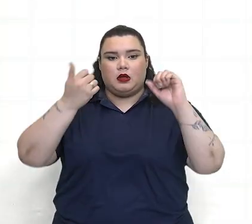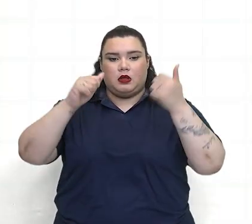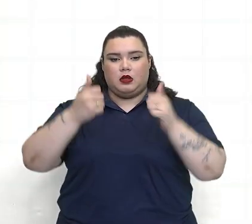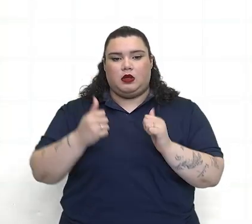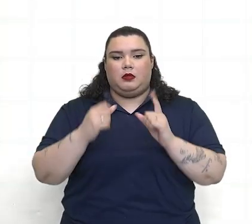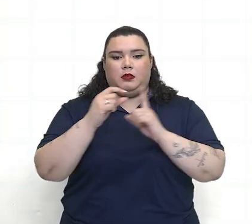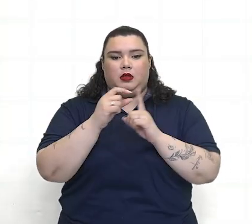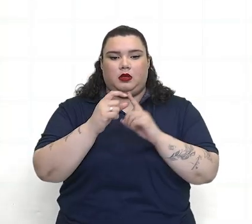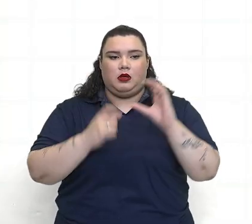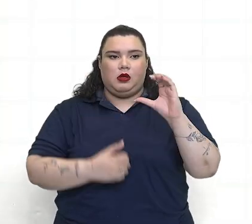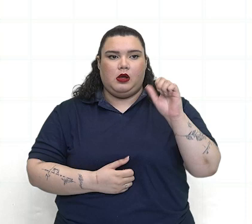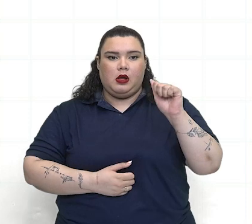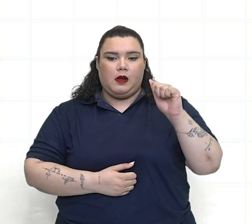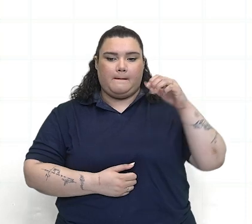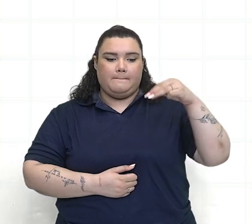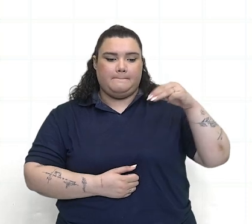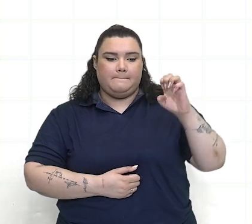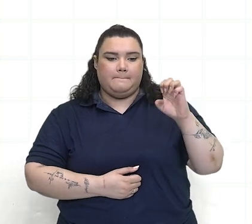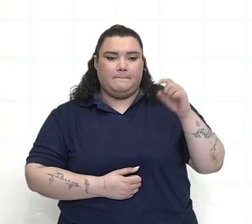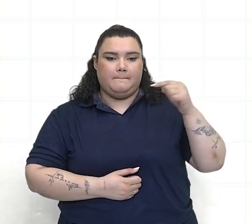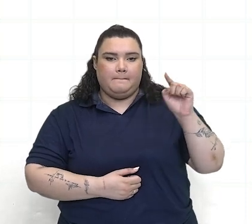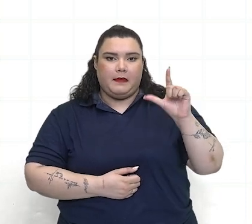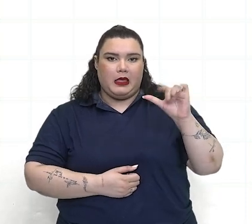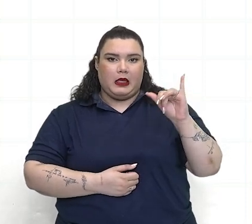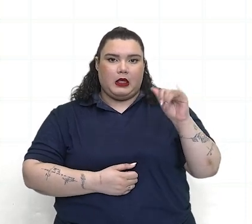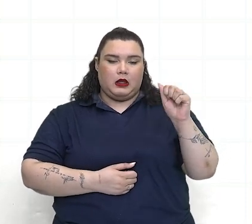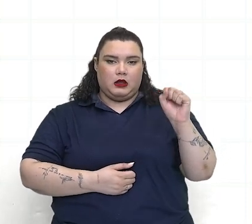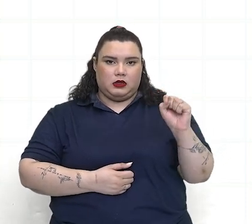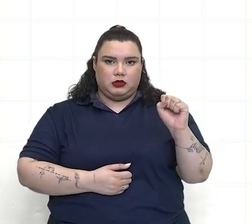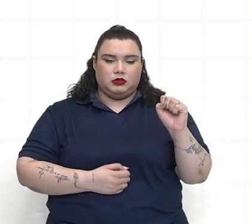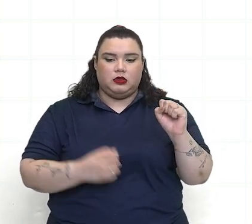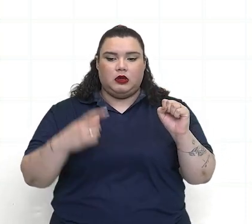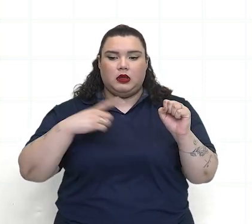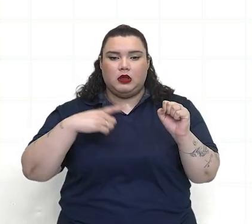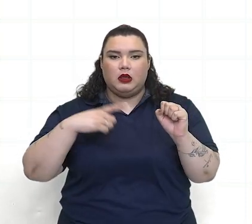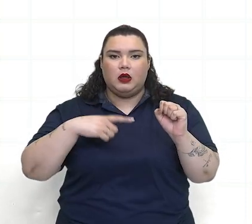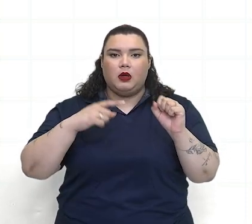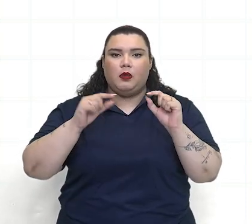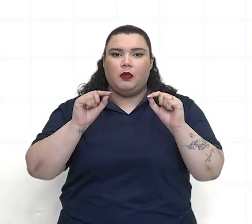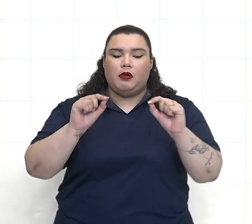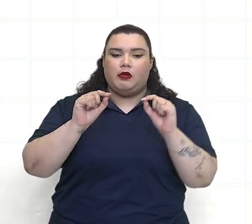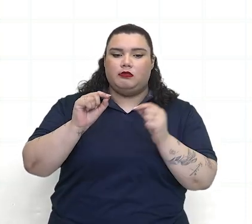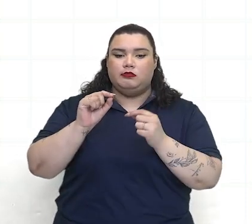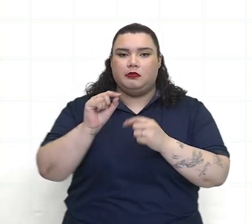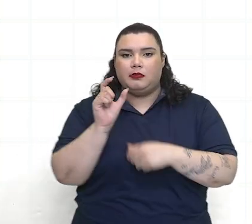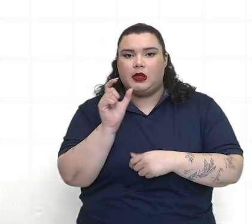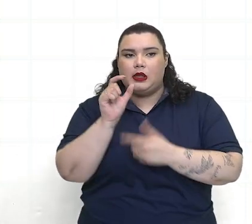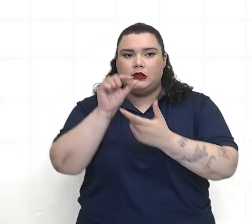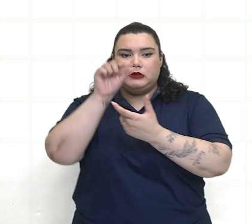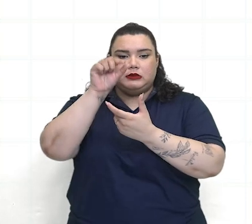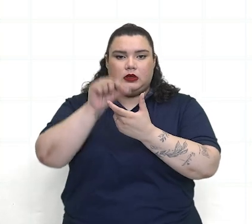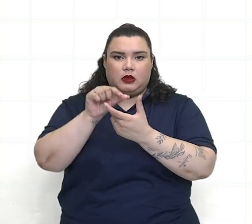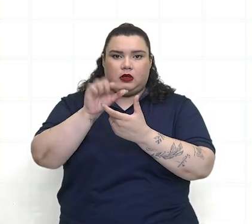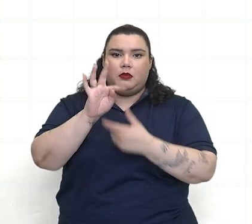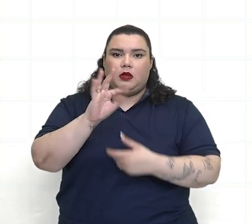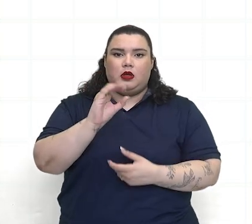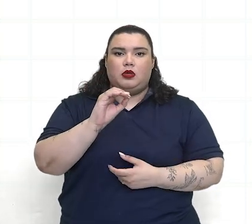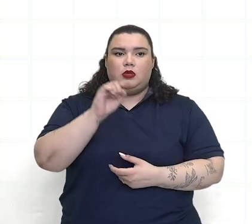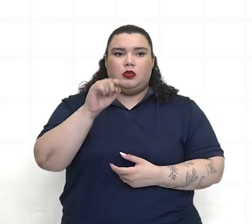palavra camélias. Veja, a palavra camélias tem a sílaba tônica aqui, nesse que eu